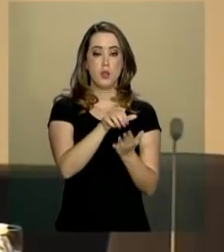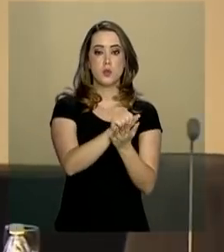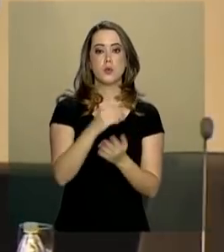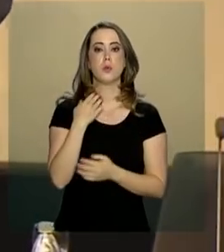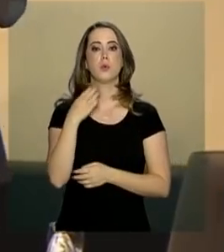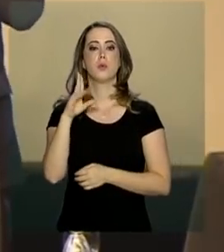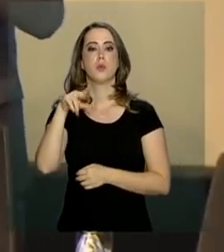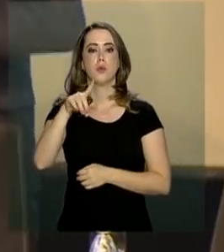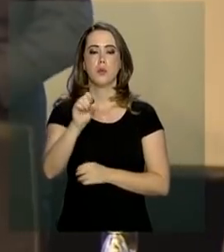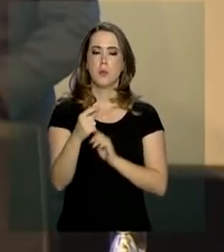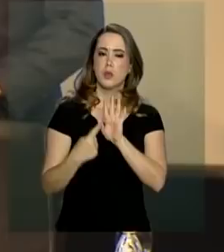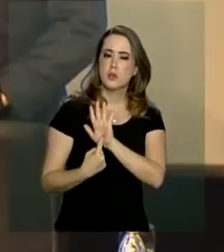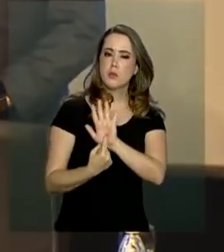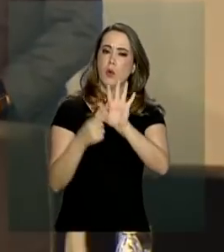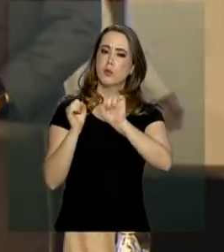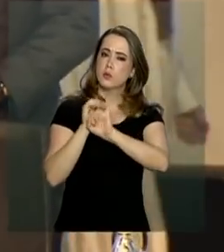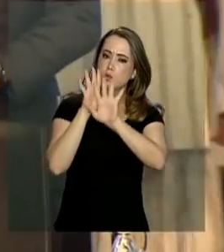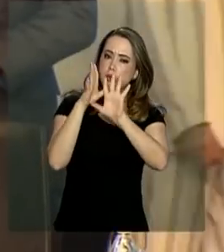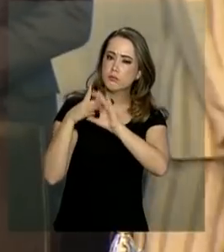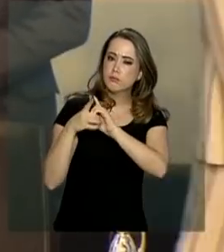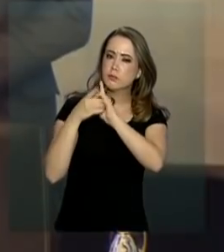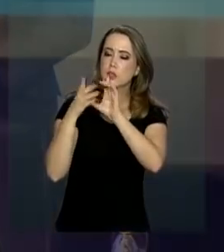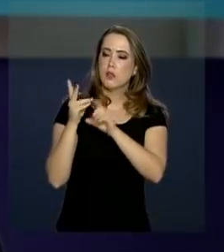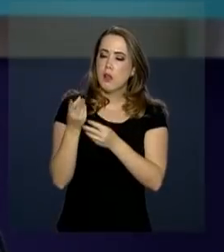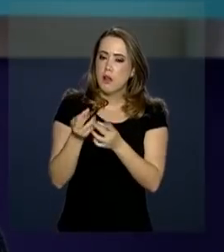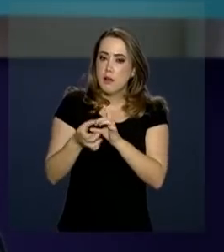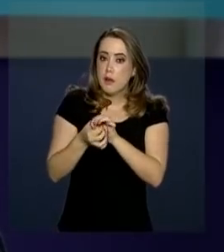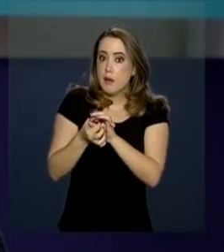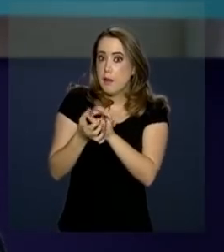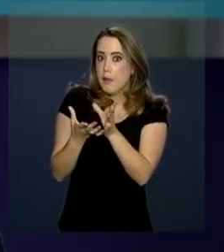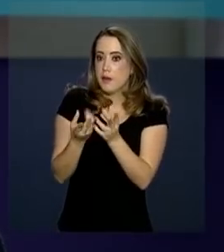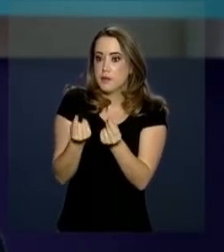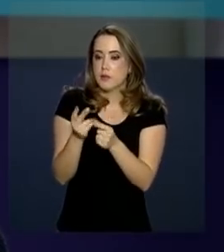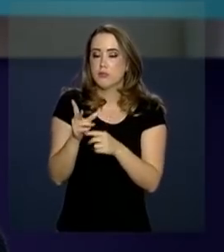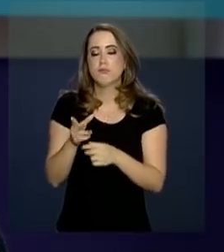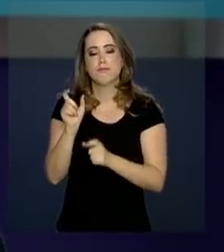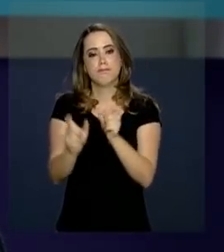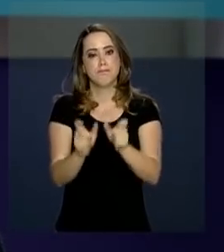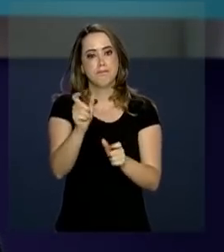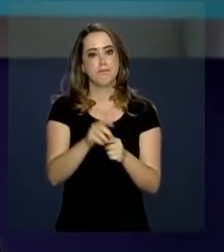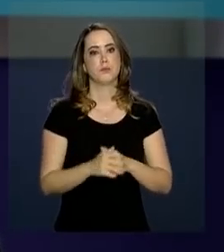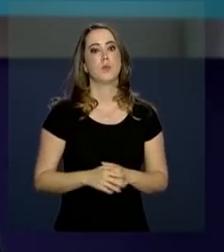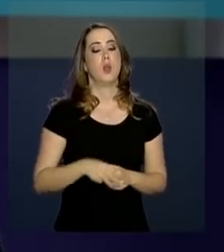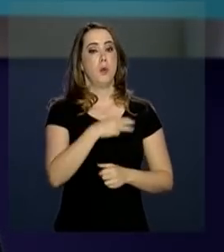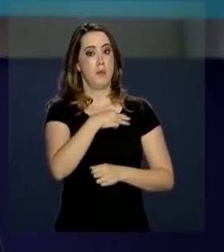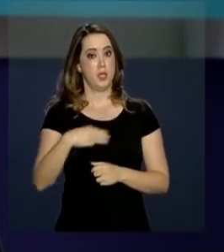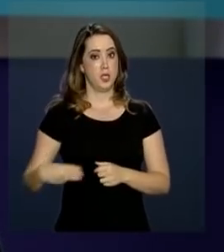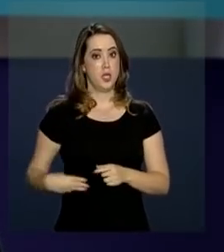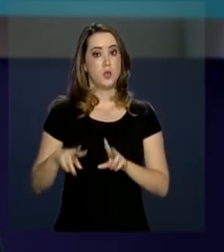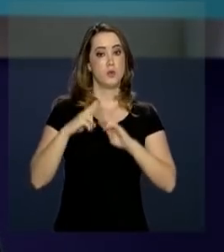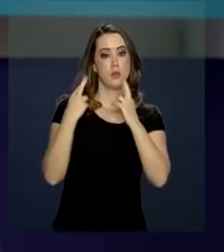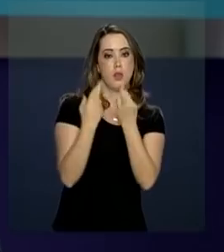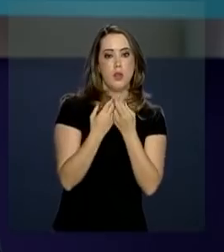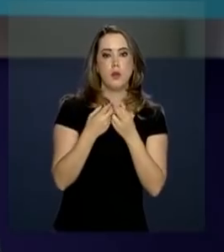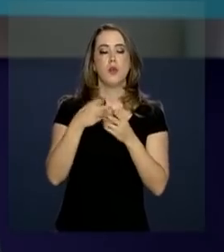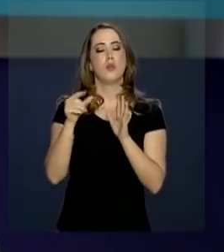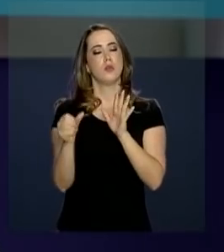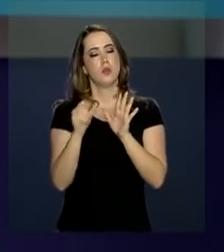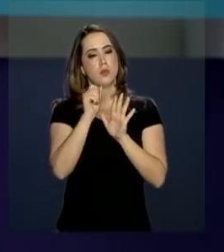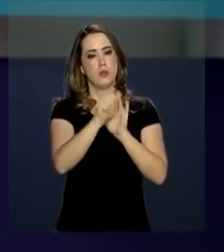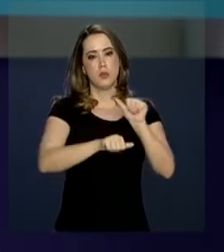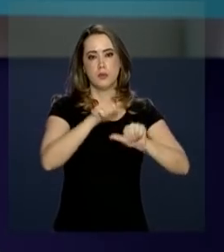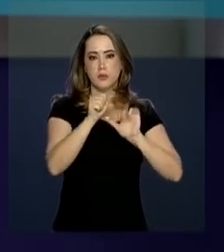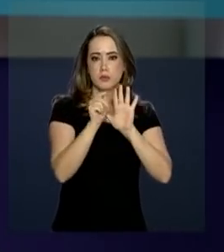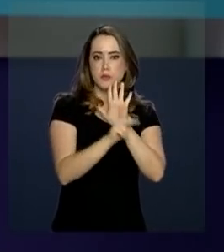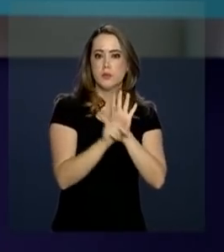e destaca transparência e democratização do crédito. Ministros Onyx Lorenzoni e Paulo Guedes se reúnem e a reforma da Previdência é